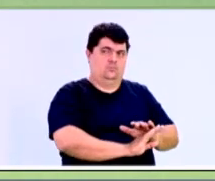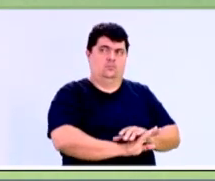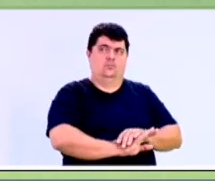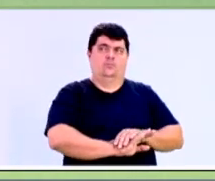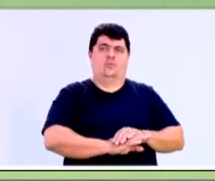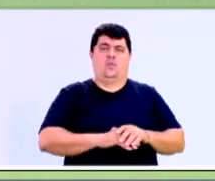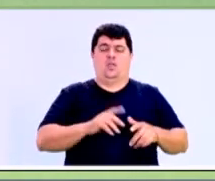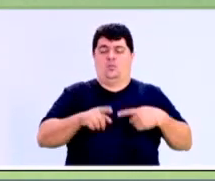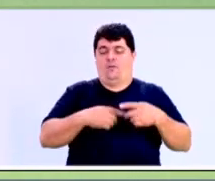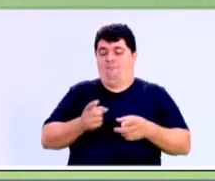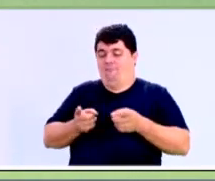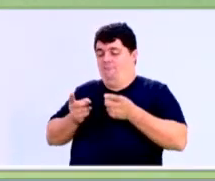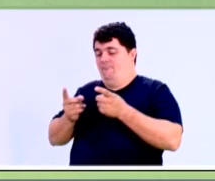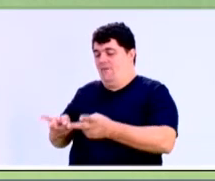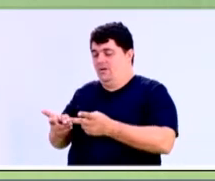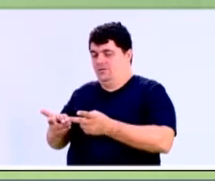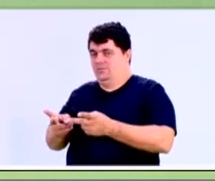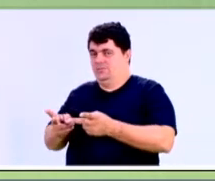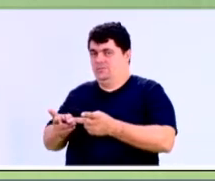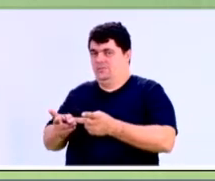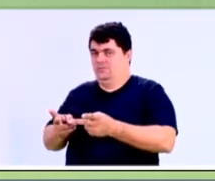eu vendo